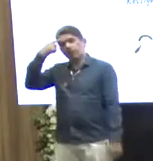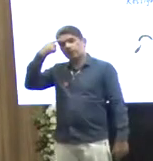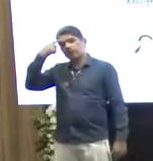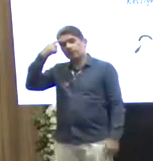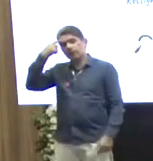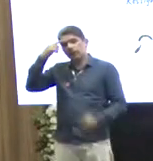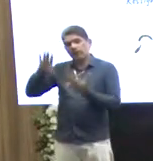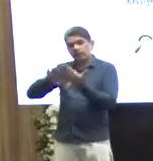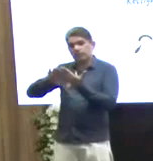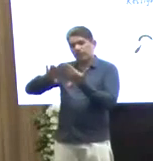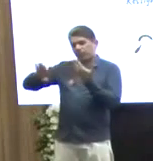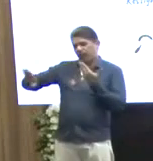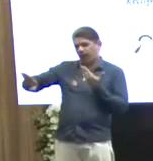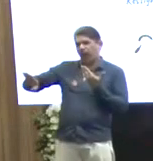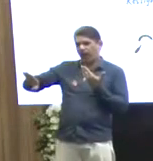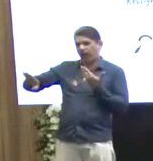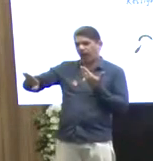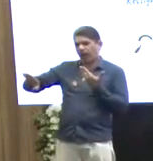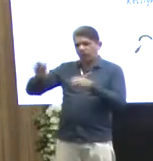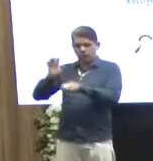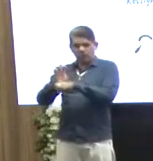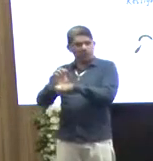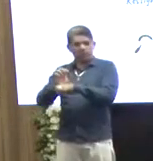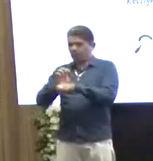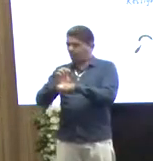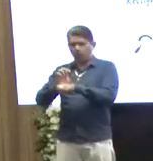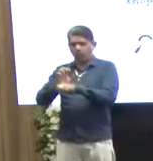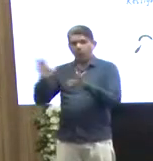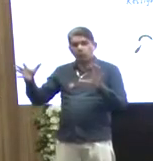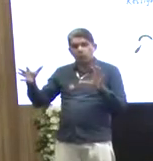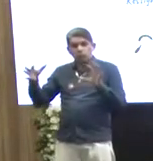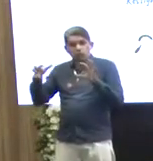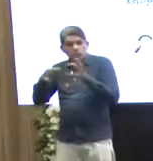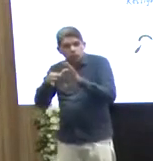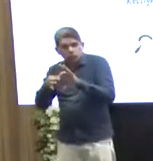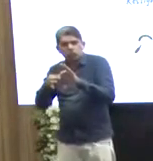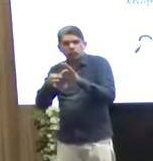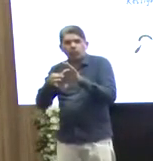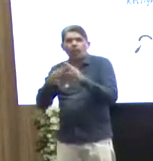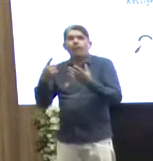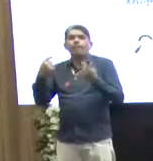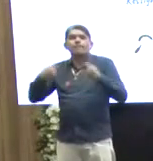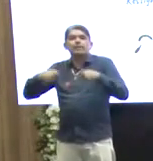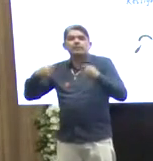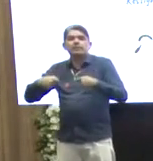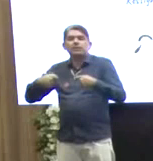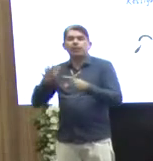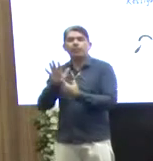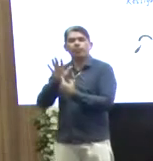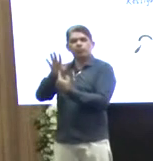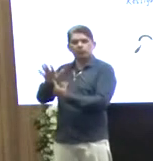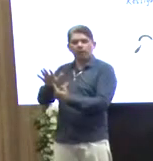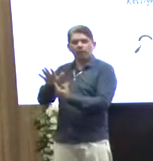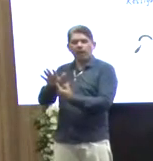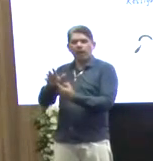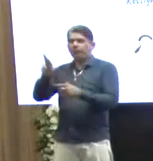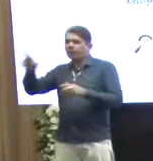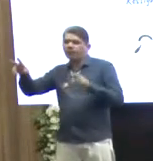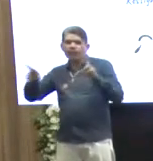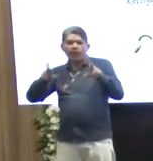o Estado, e eu gosto muito da ideia de que alguns juristas trabalham, né? Tensiona o Estado para que ele saia da neutralidade